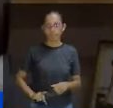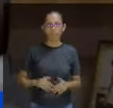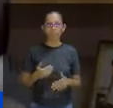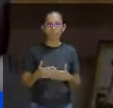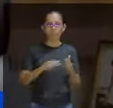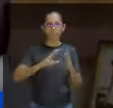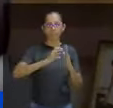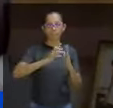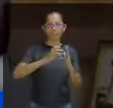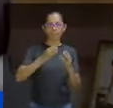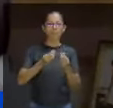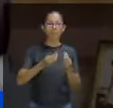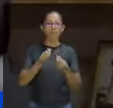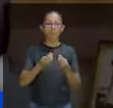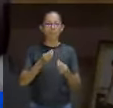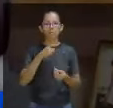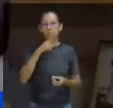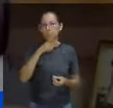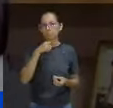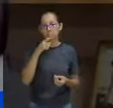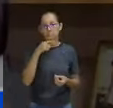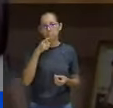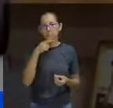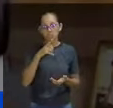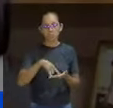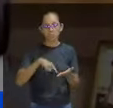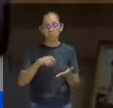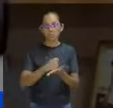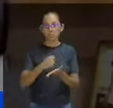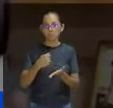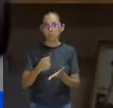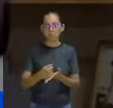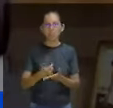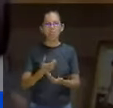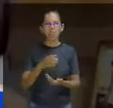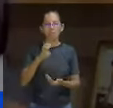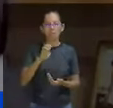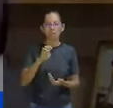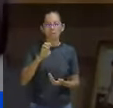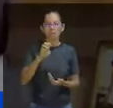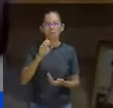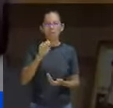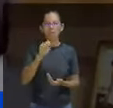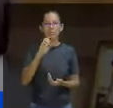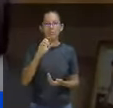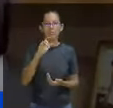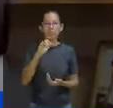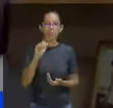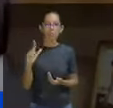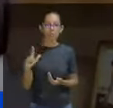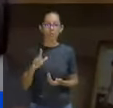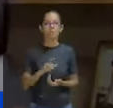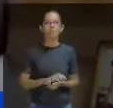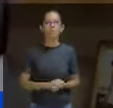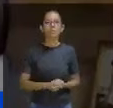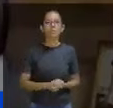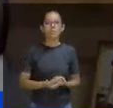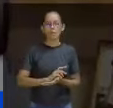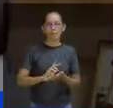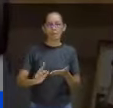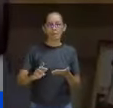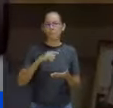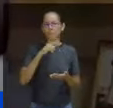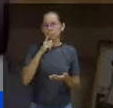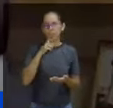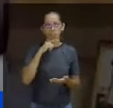partido, nós não tínhamos acesso nem ao e-social e aos elementos para poder estar alimentando isso. Foi só após